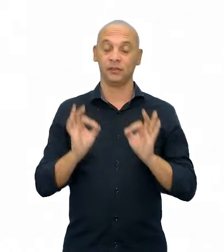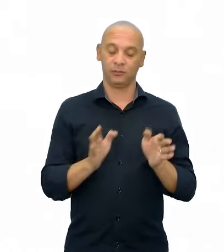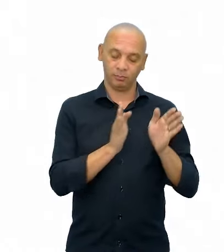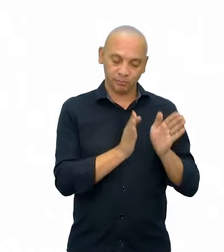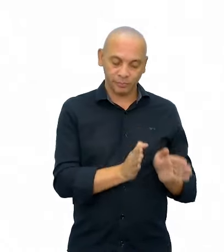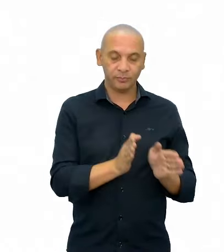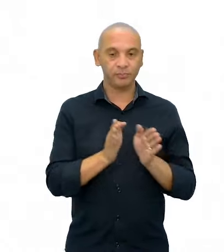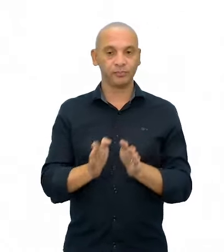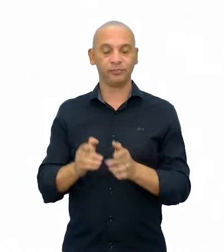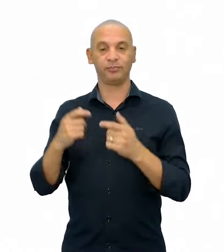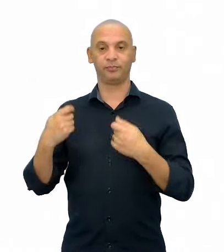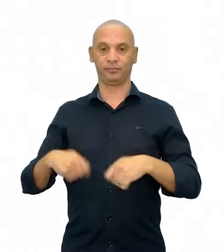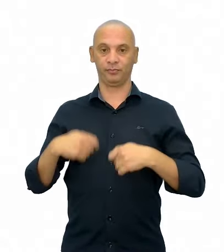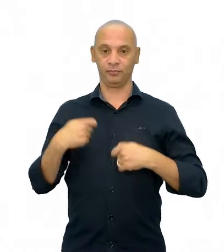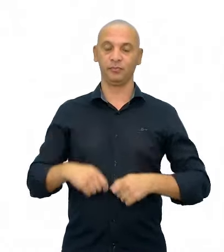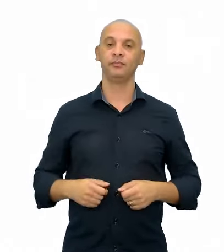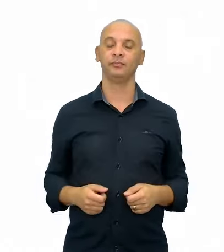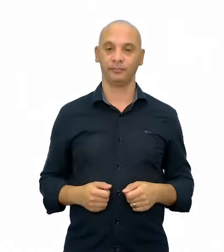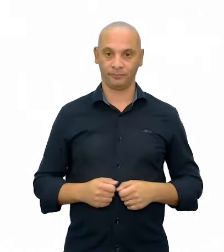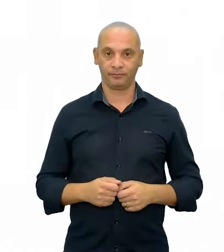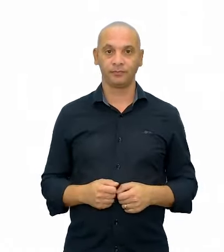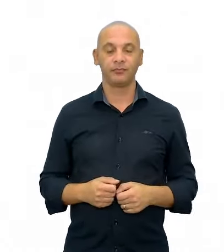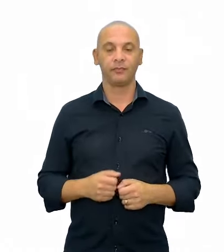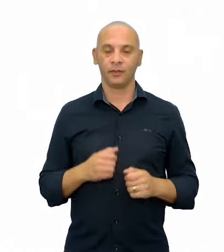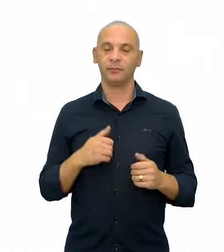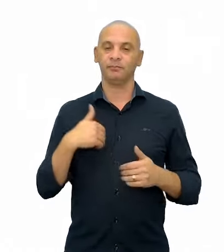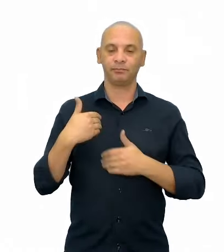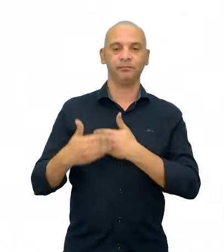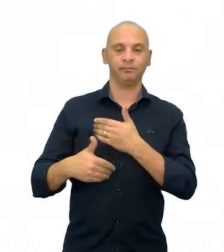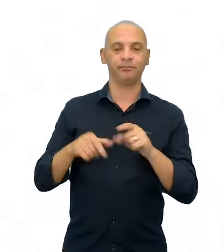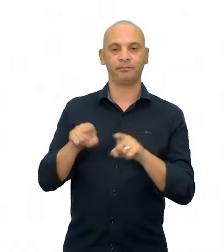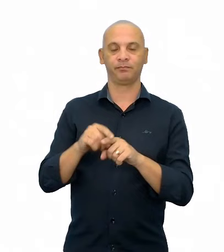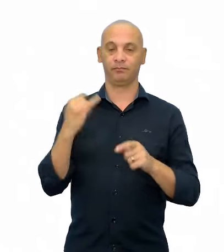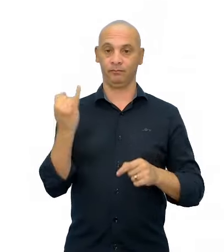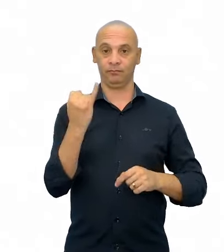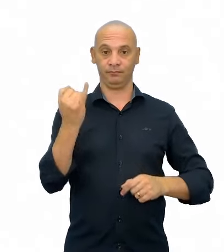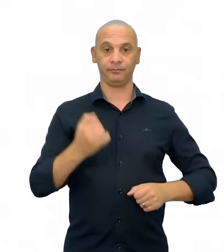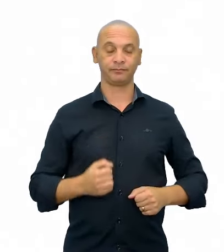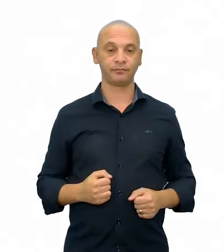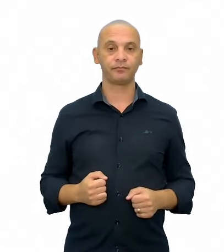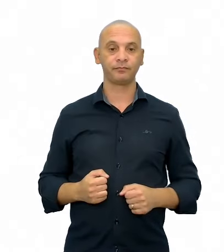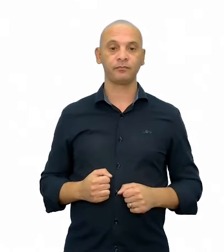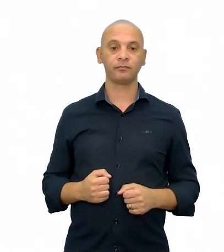de dezena, centena embaixo de centena e assim sucessivamente.